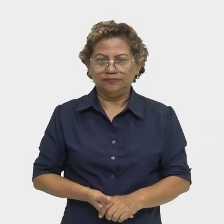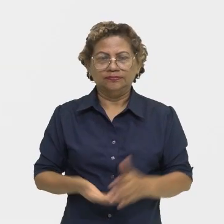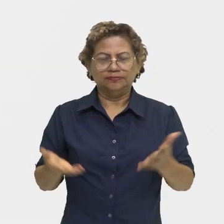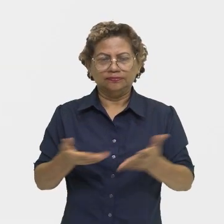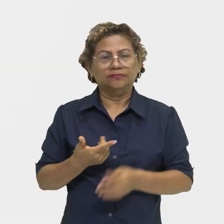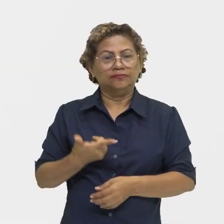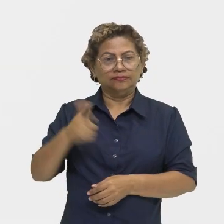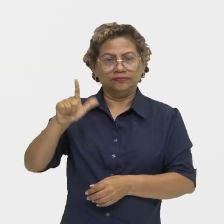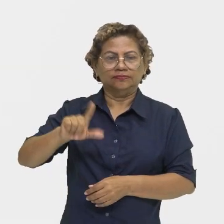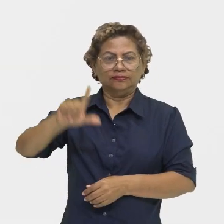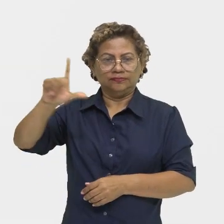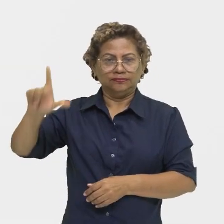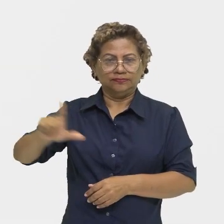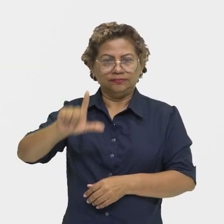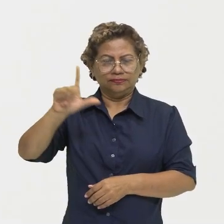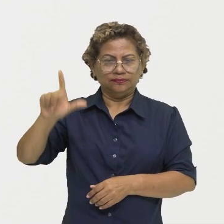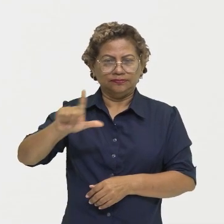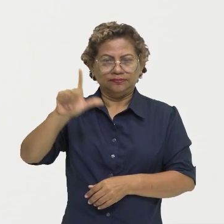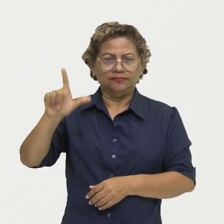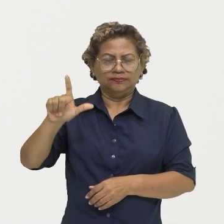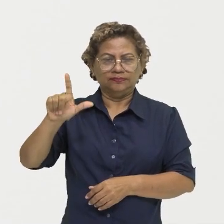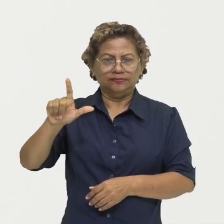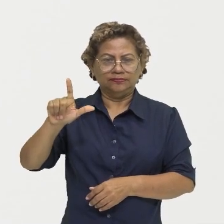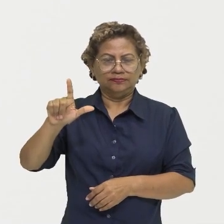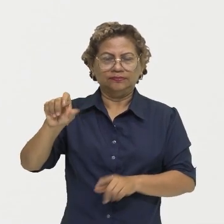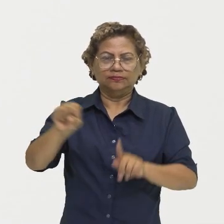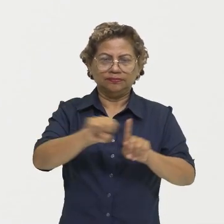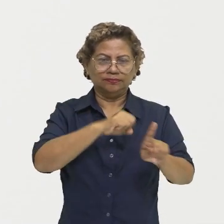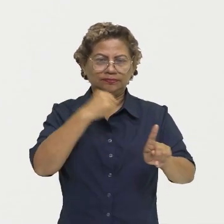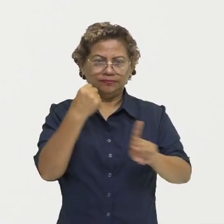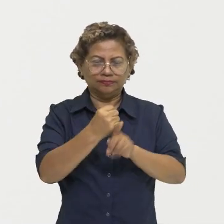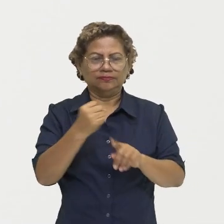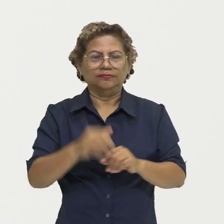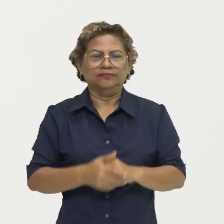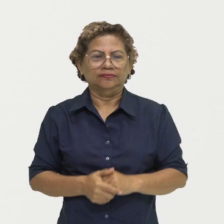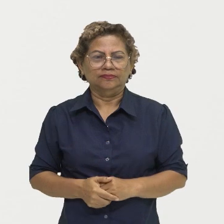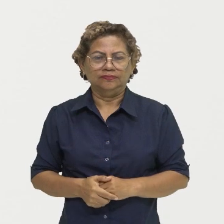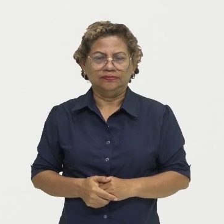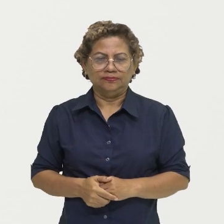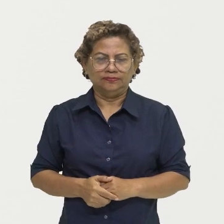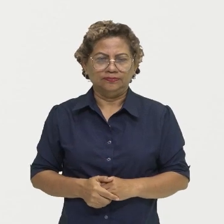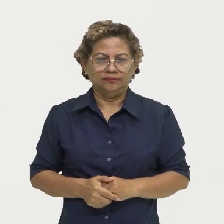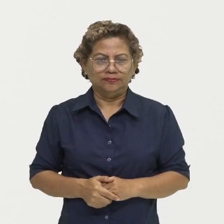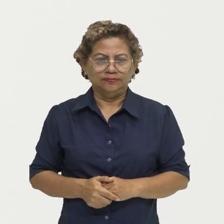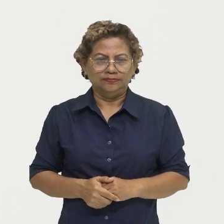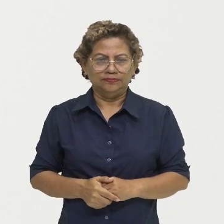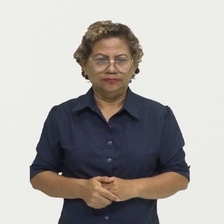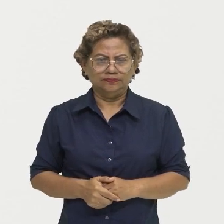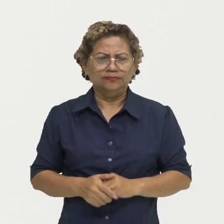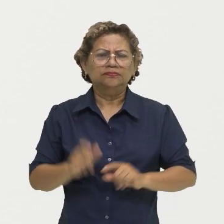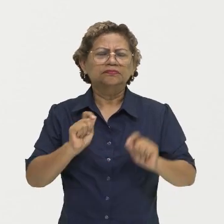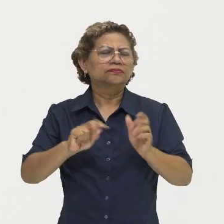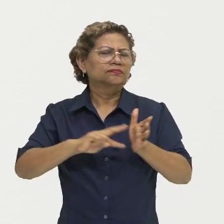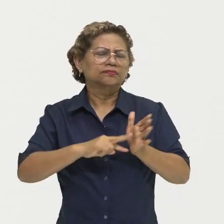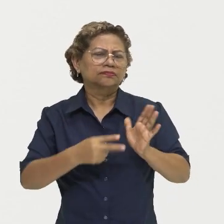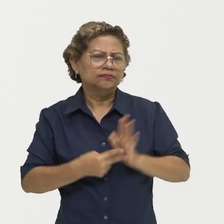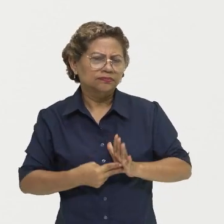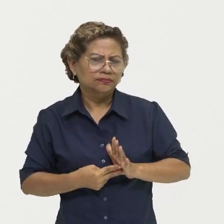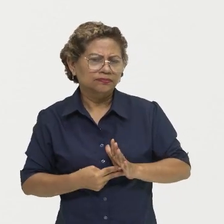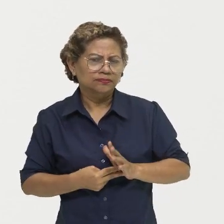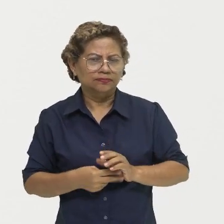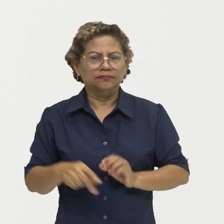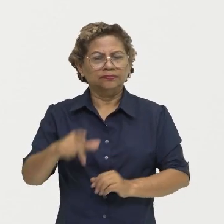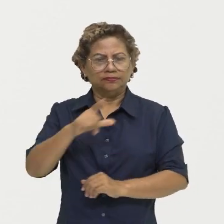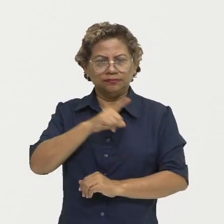lá. Já quero você apaixonado pela literatura. Vamos lá, gente. Olha aí. Em que consiste essa função? Consiste